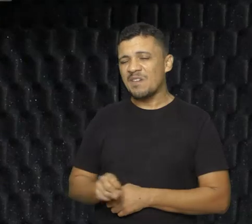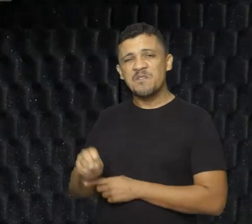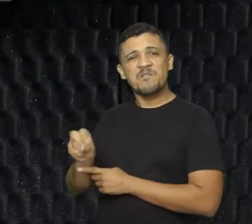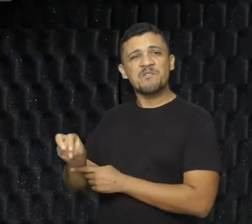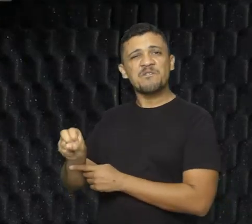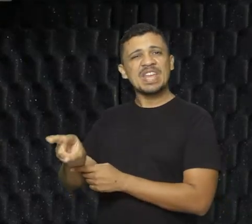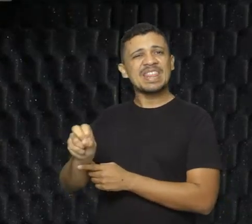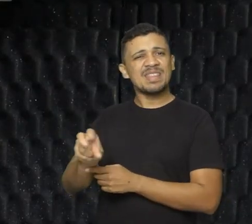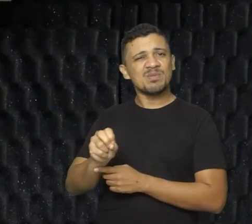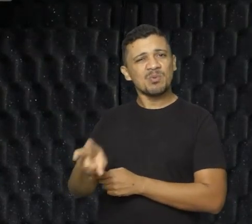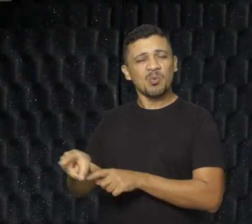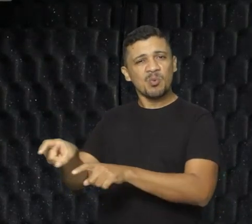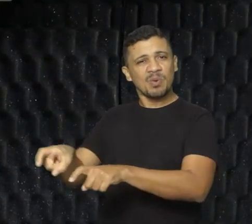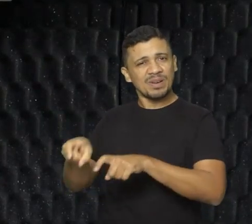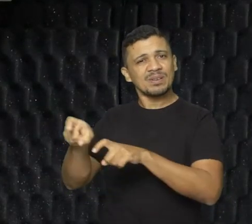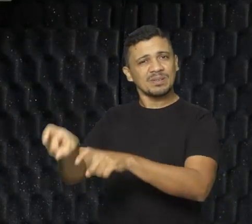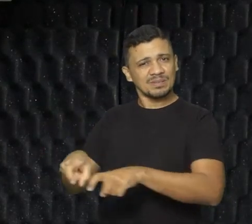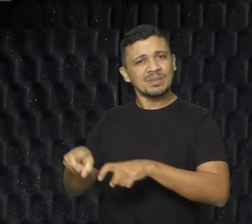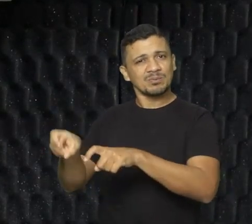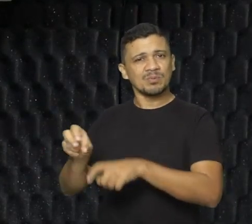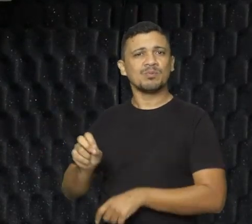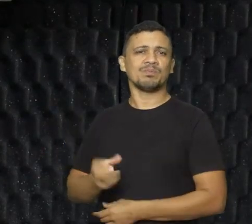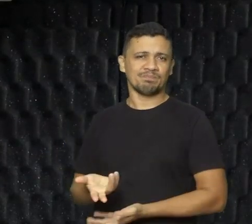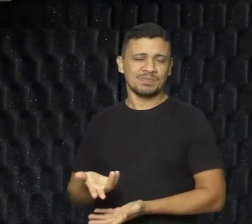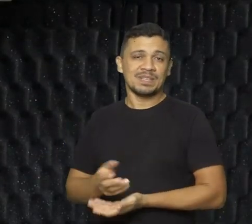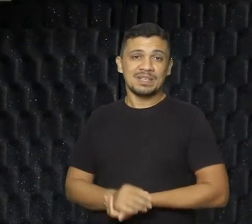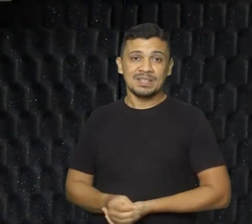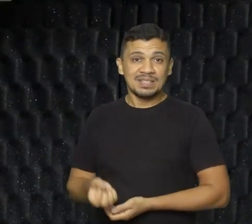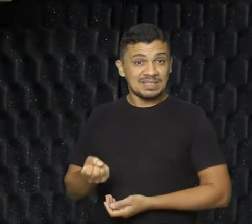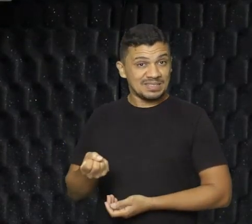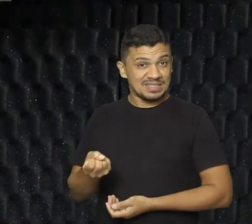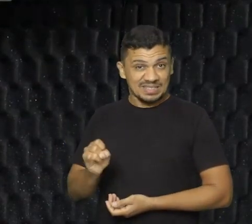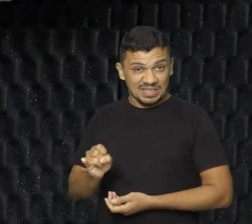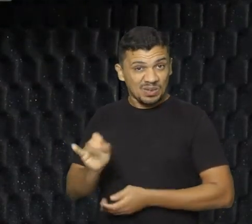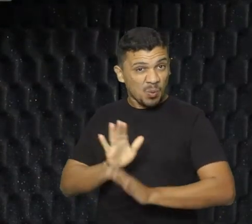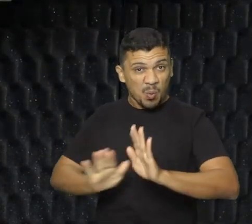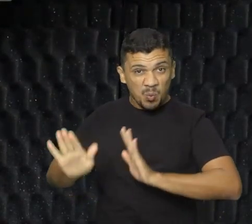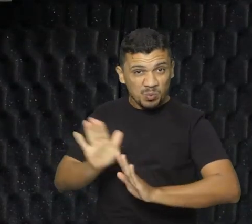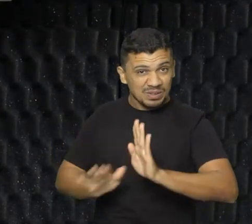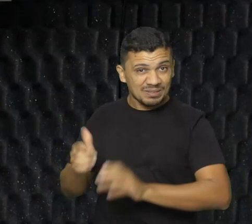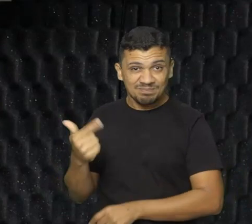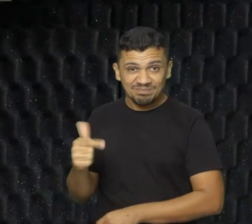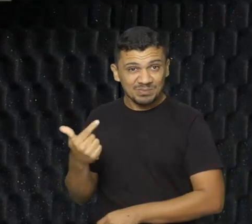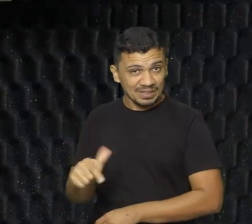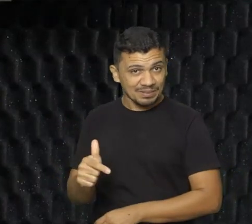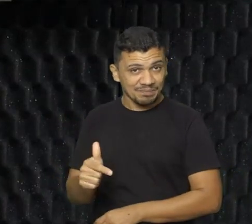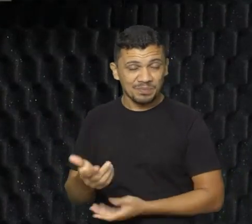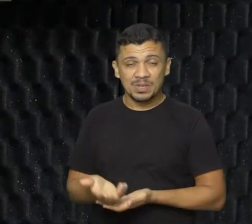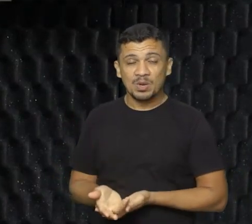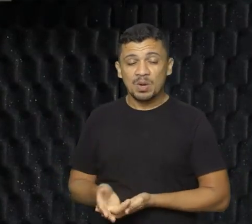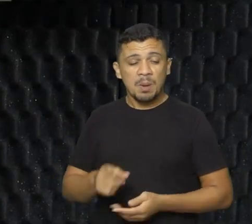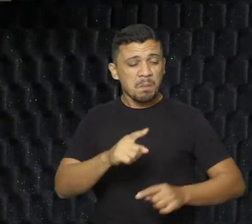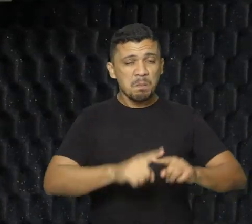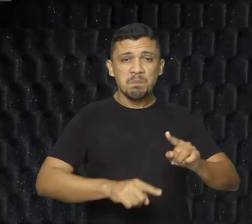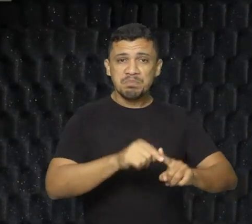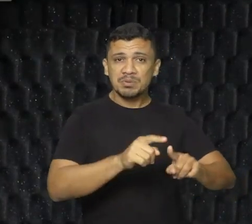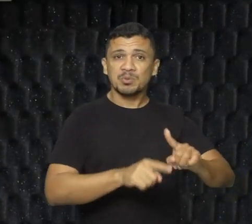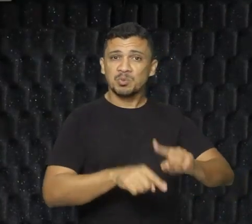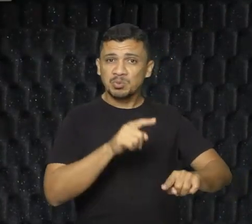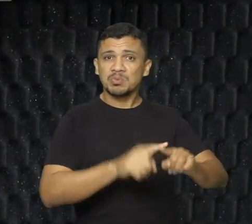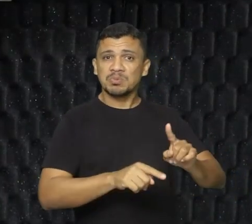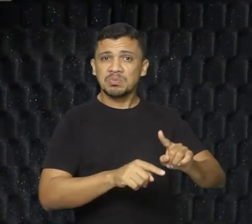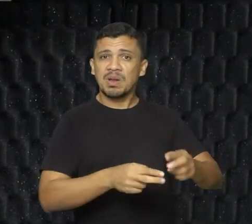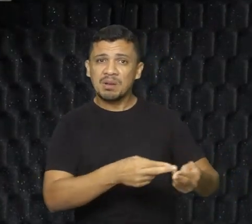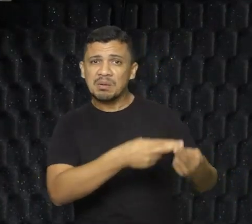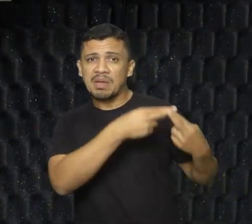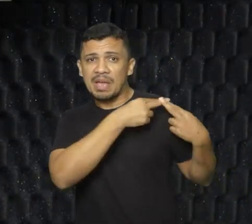os vulgarmente chamados agrotóxicos. Se não tiver o cuidado necessário e não se usar os produtos responsáveis